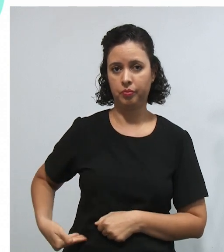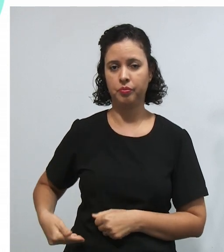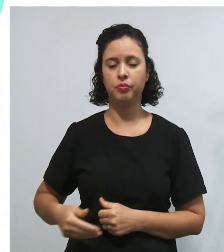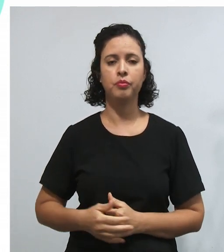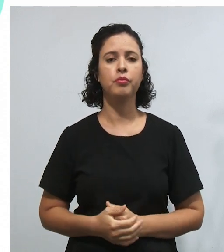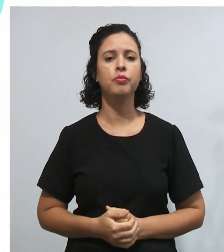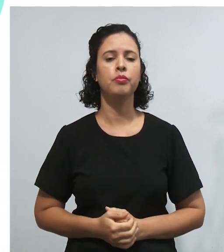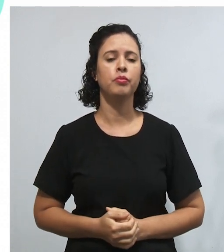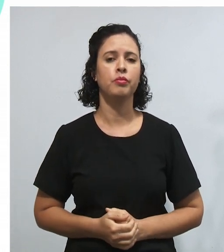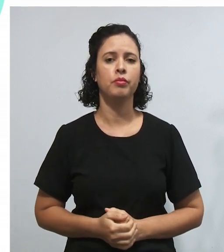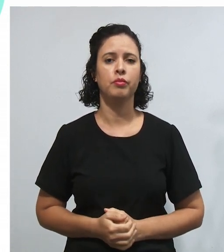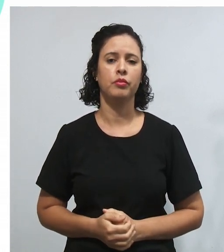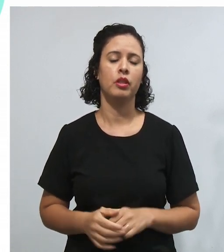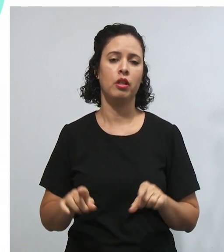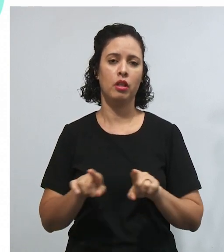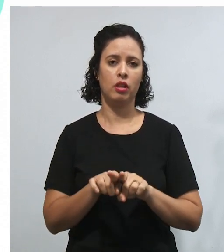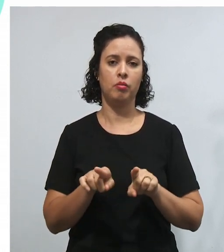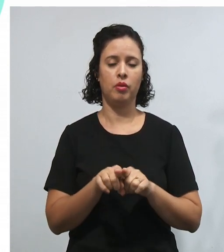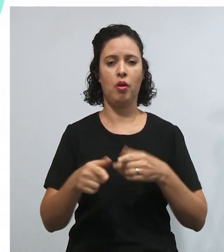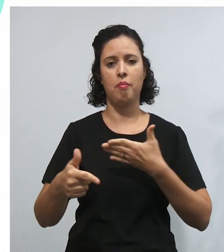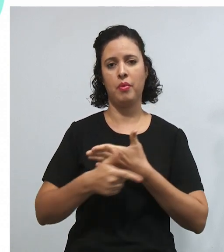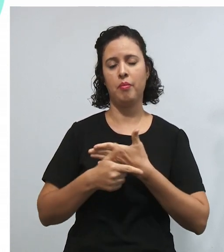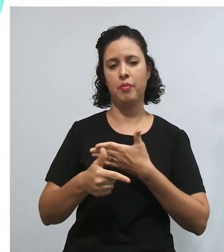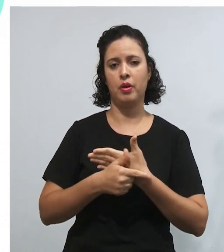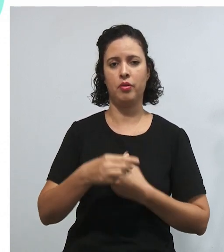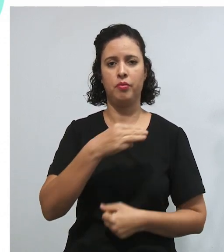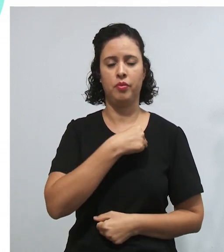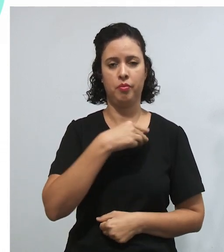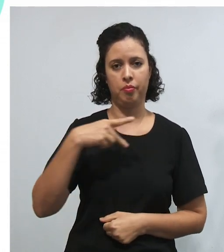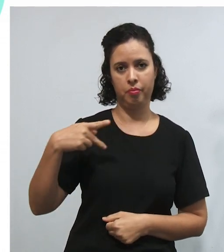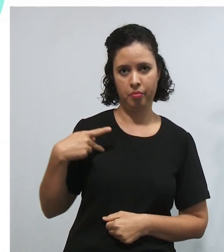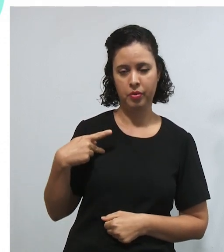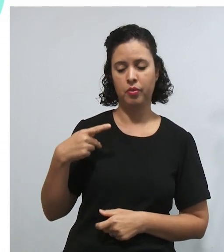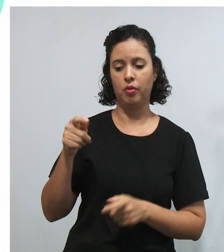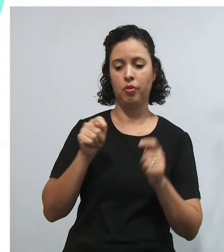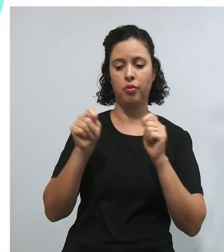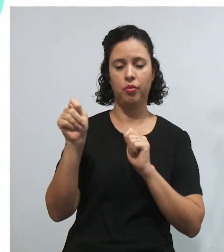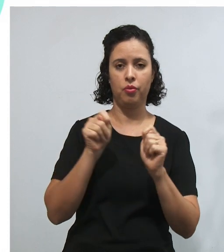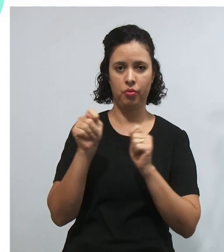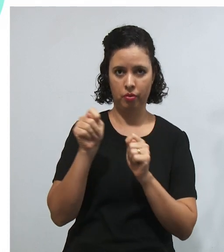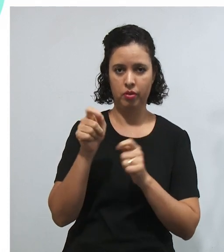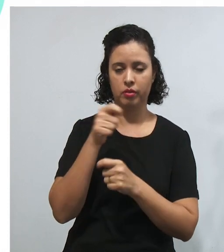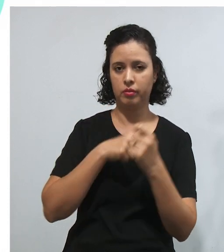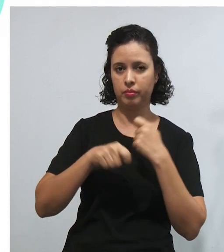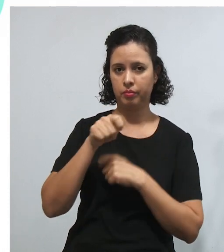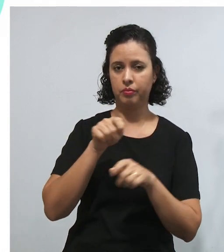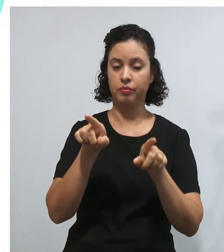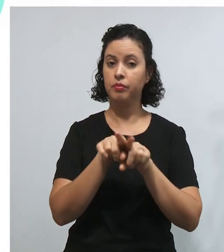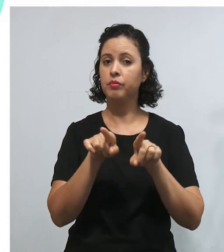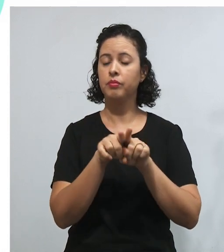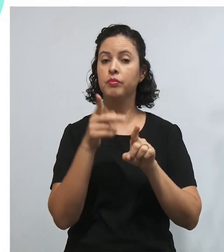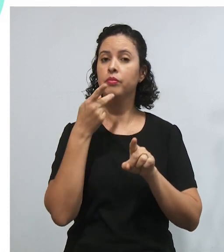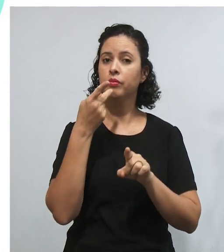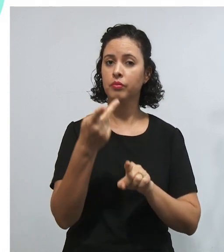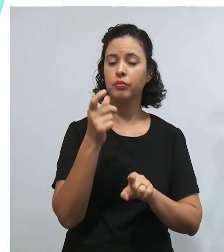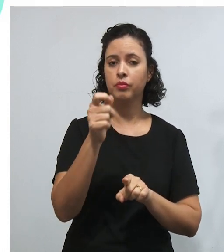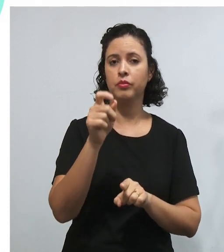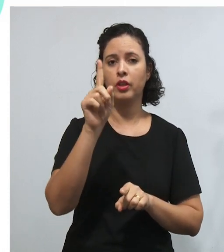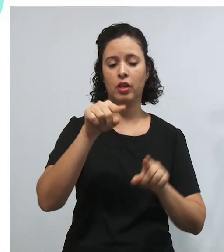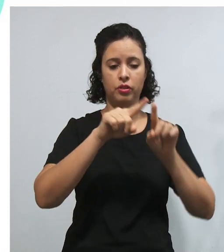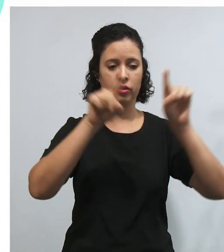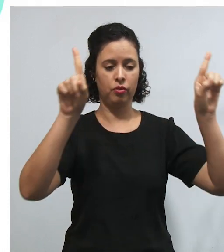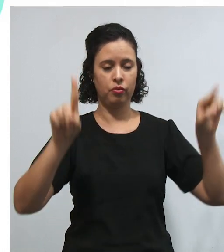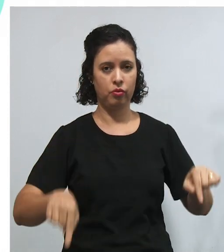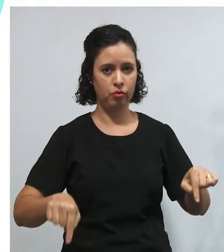vamos conversar um pouquinho sobre o papel do Ministério Público no controle da administração e falaremos também sobre os